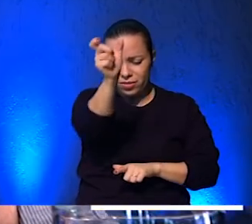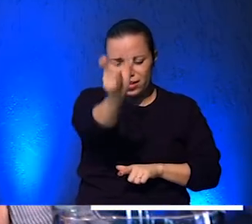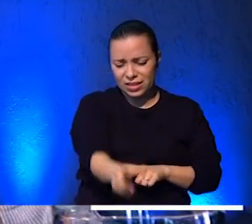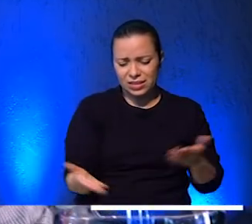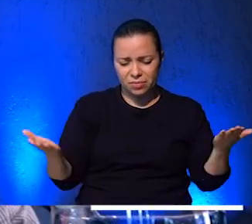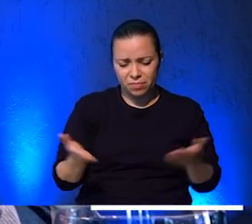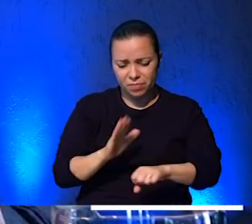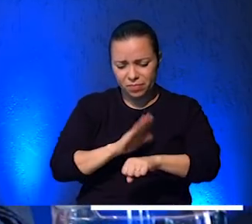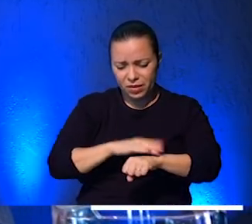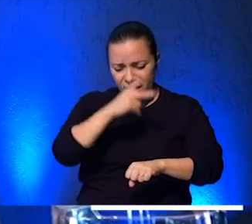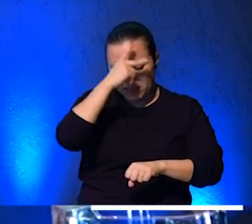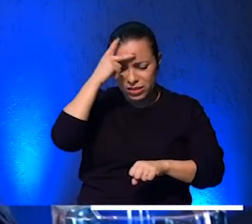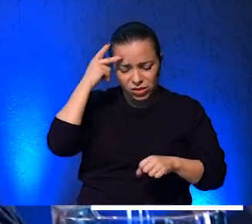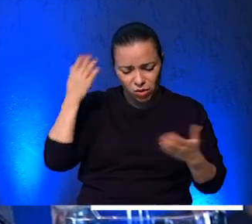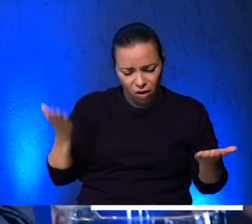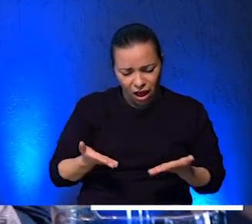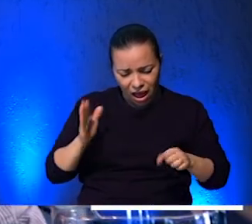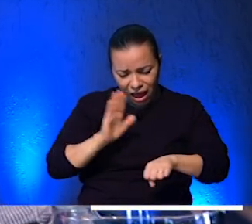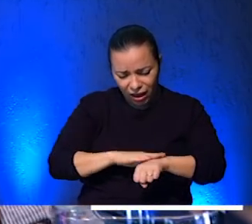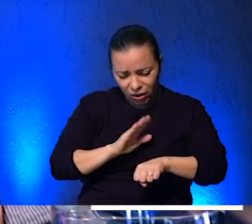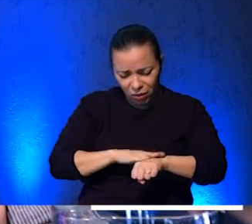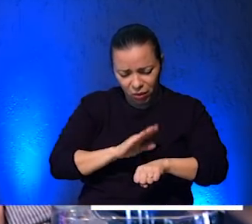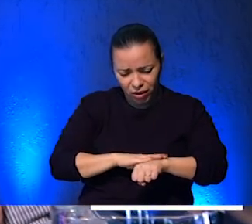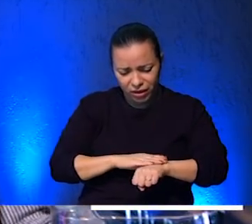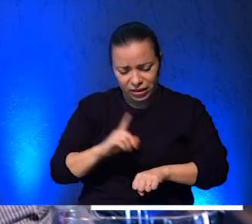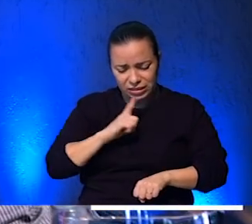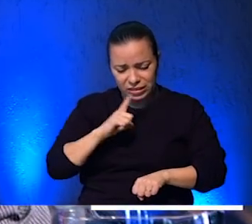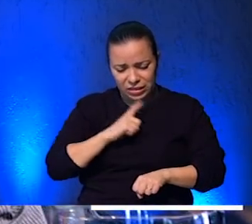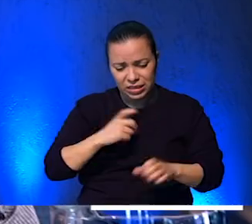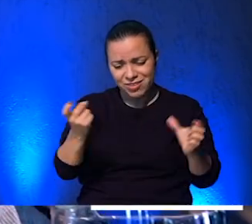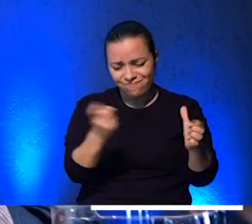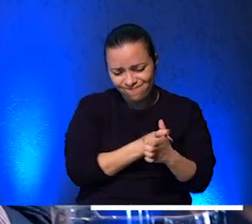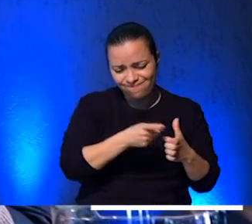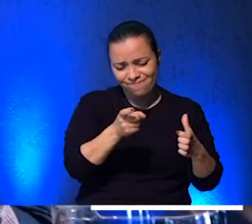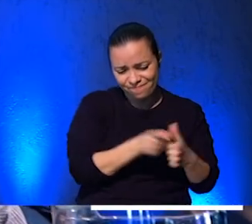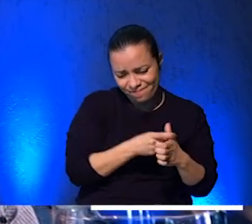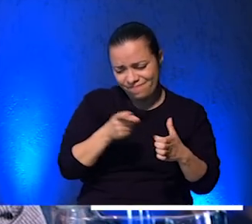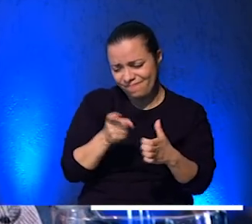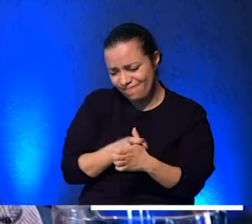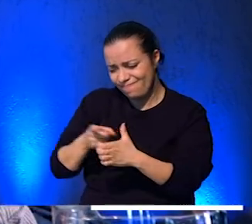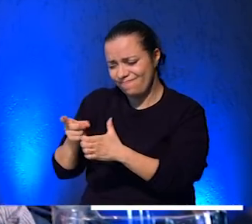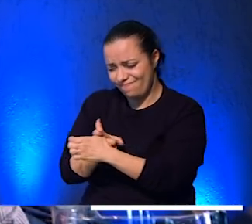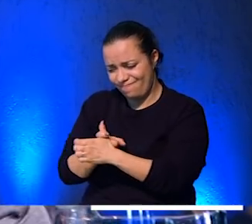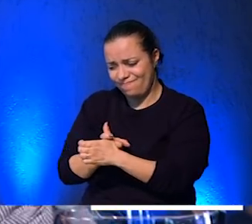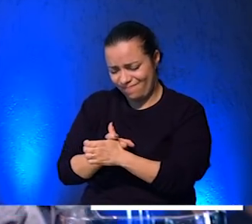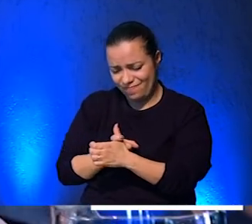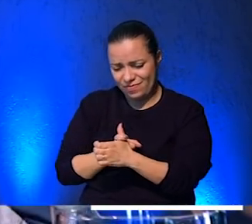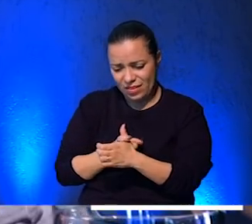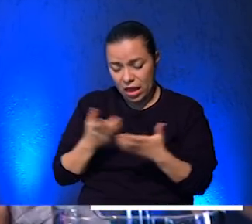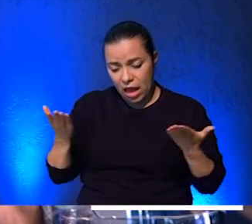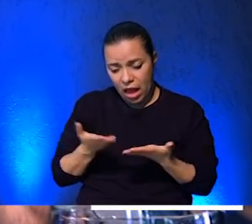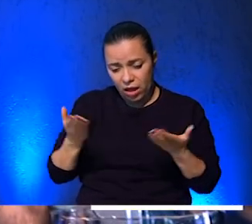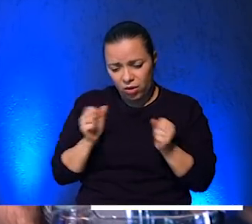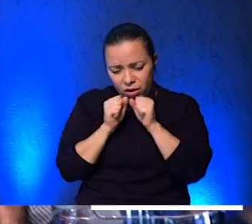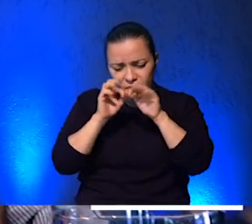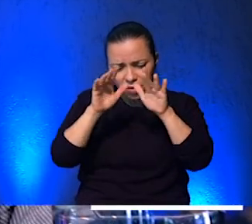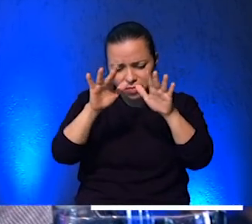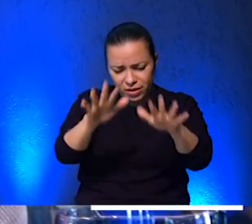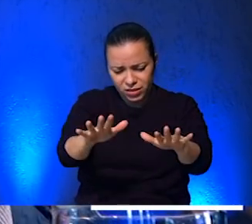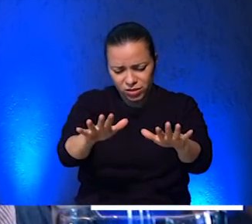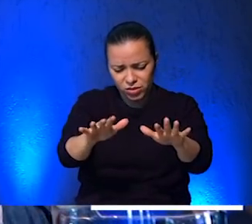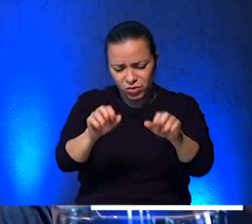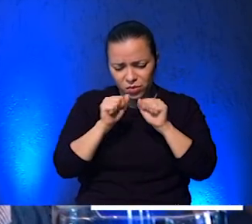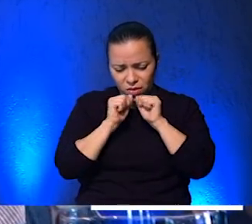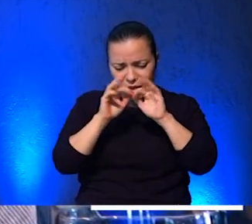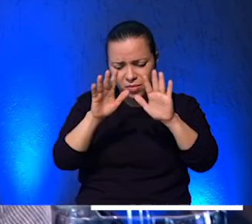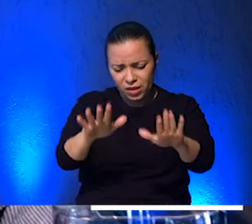financeiro com desafios financeiros contas para pagar senhor sonhos que talvez foram frustrados mais